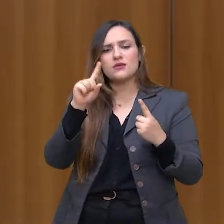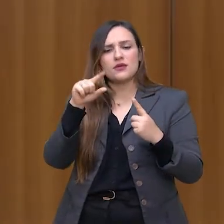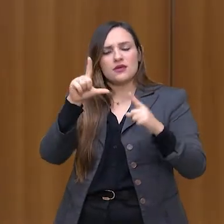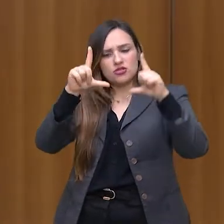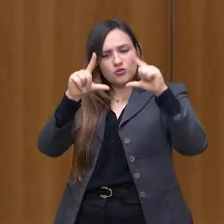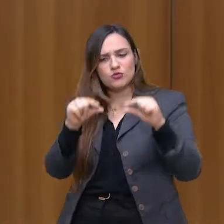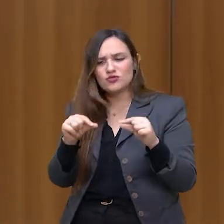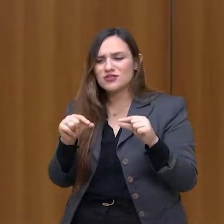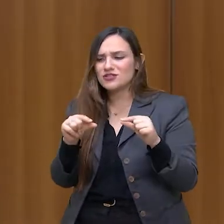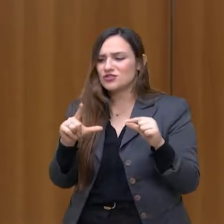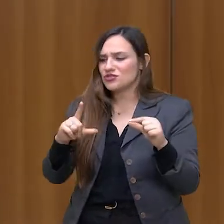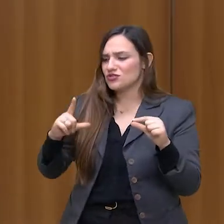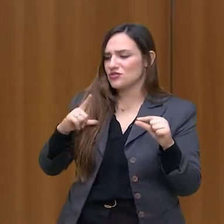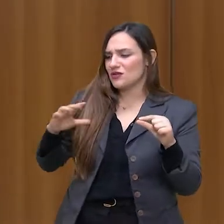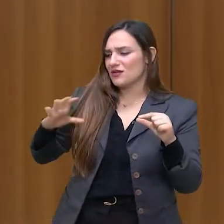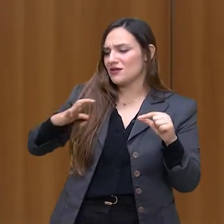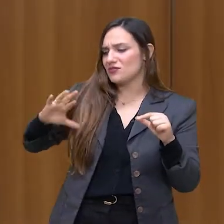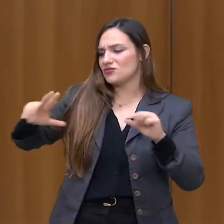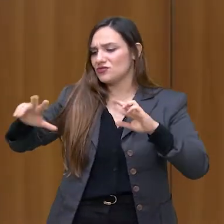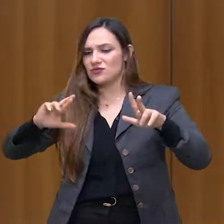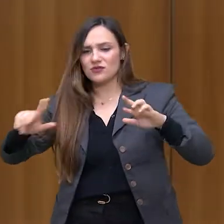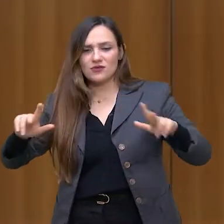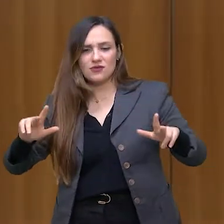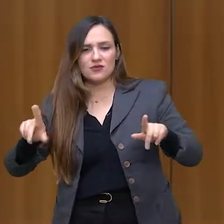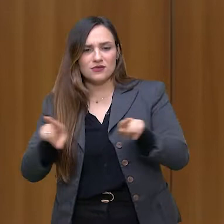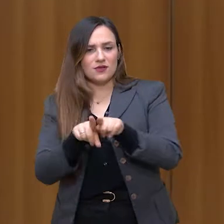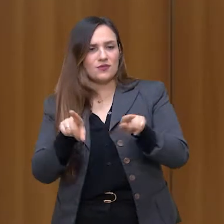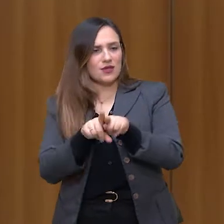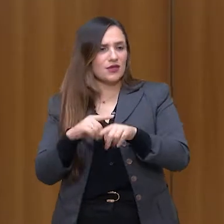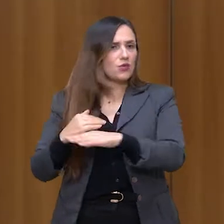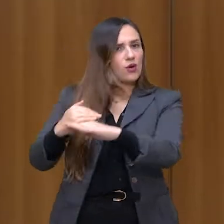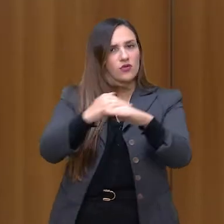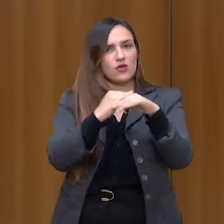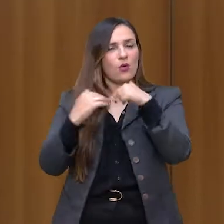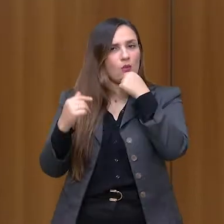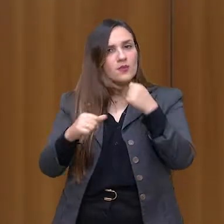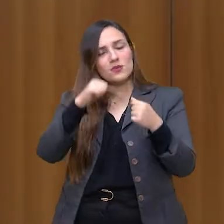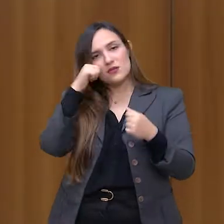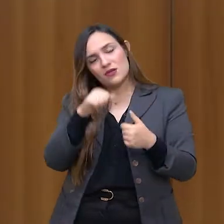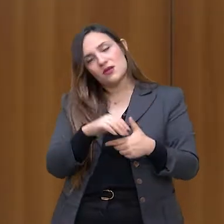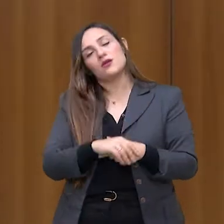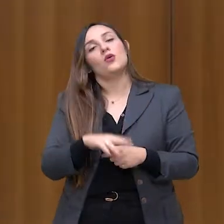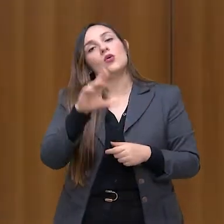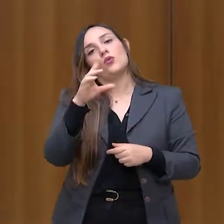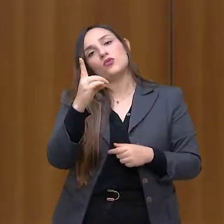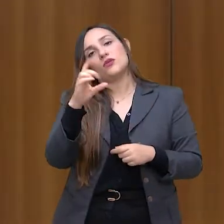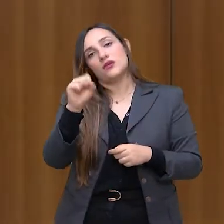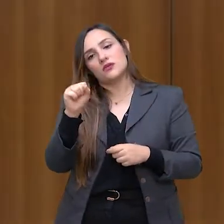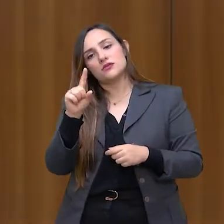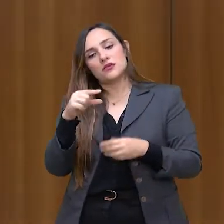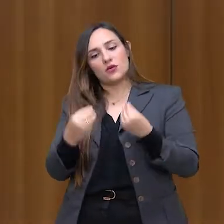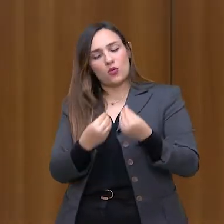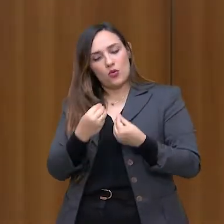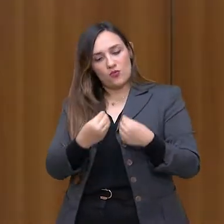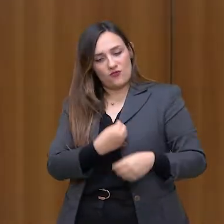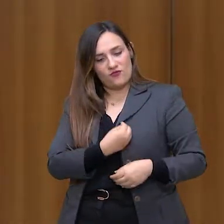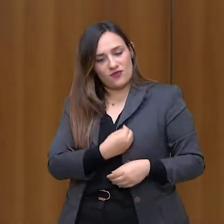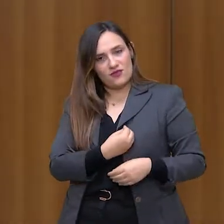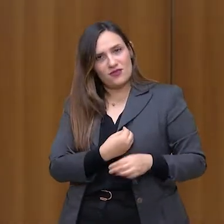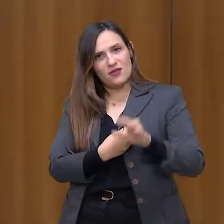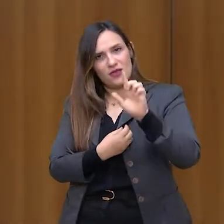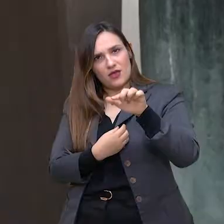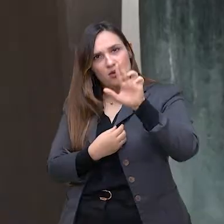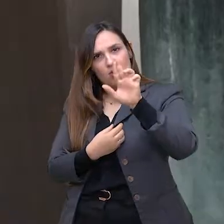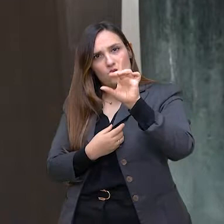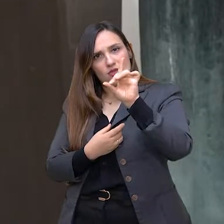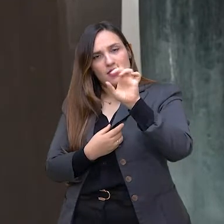relacionados à redução de desigualdades, à questão do gênero, da igualdade de gênero, nós temos ODS relacionados à vida na